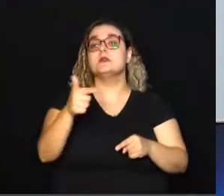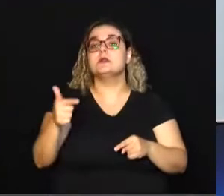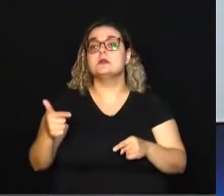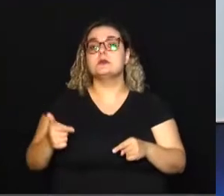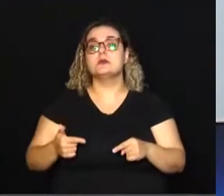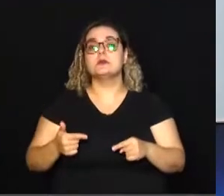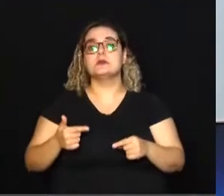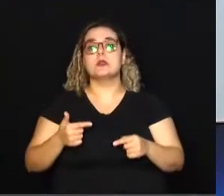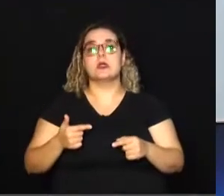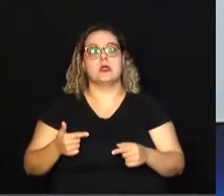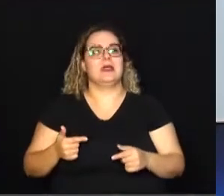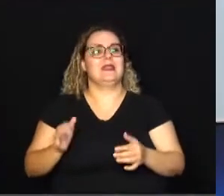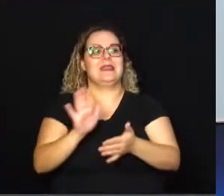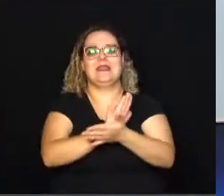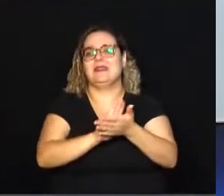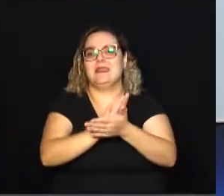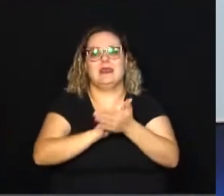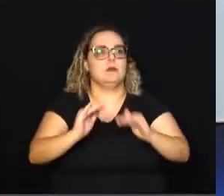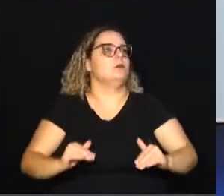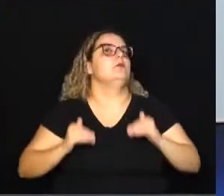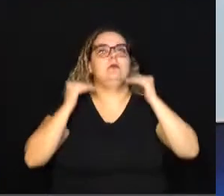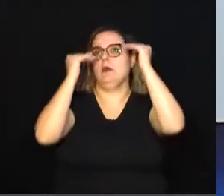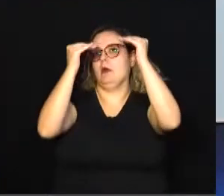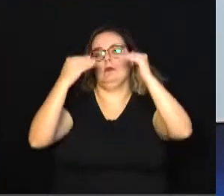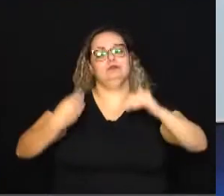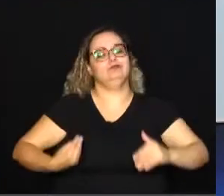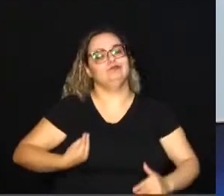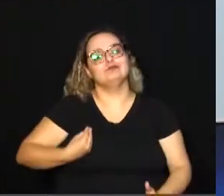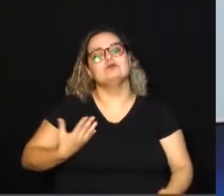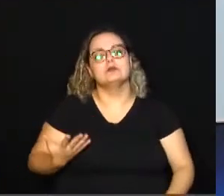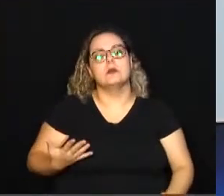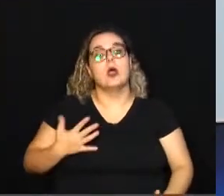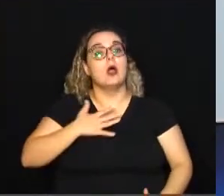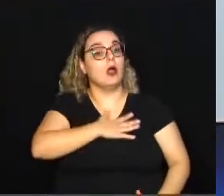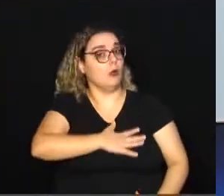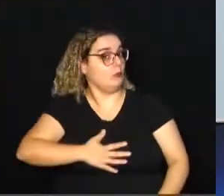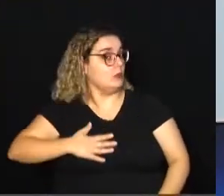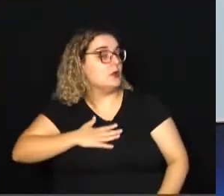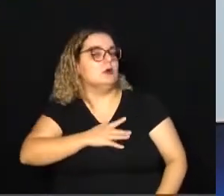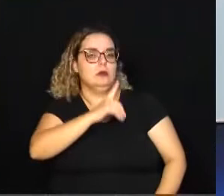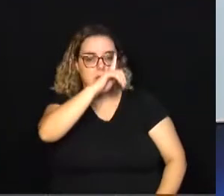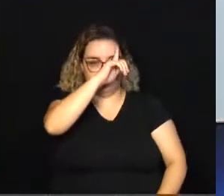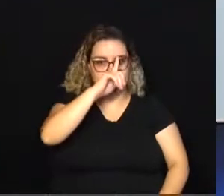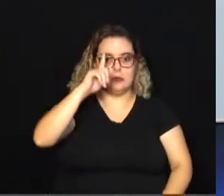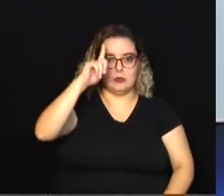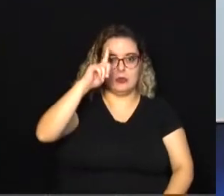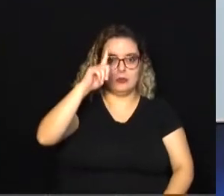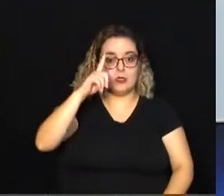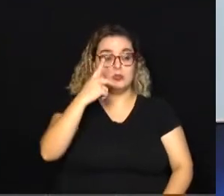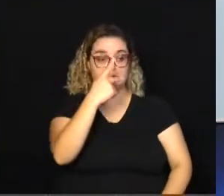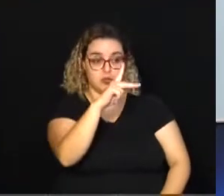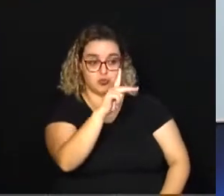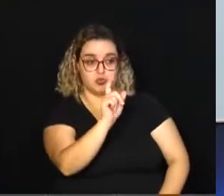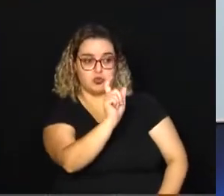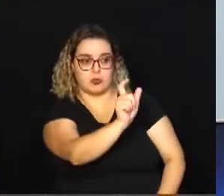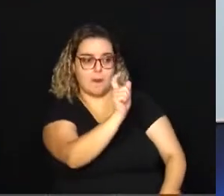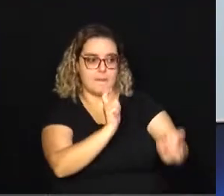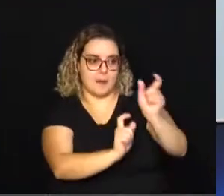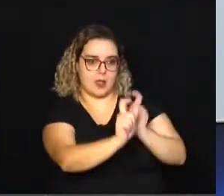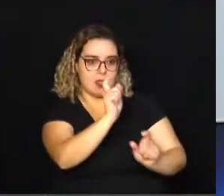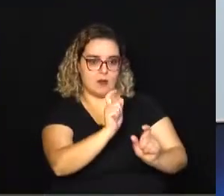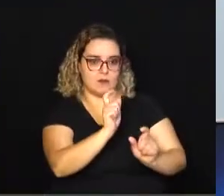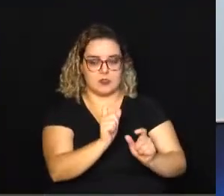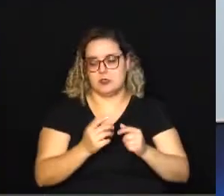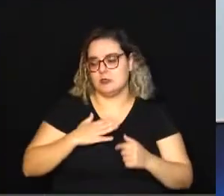algo tão importante como a vida. É um prazer ouvir o Gustavo, faço as minhas as suas palavras. O Brasil tem